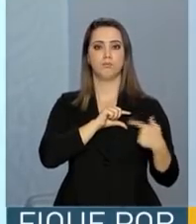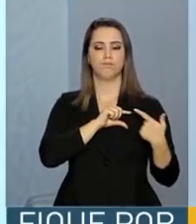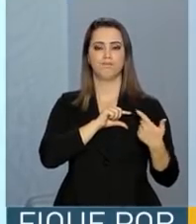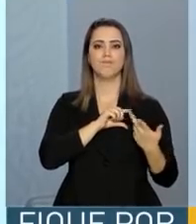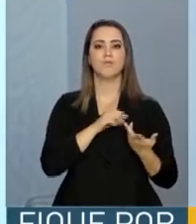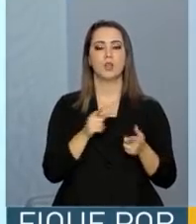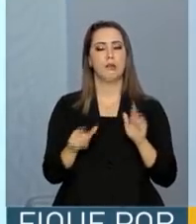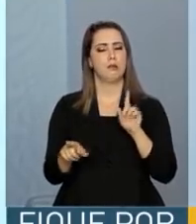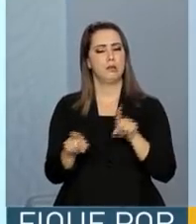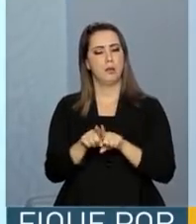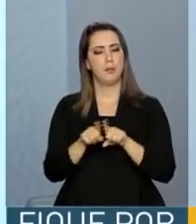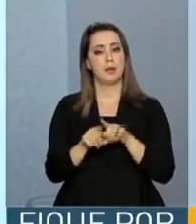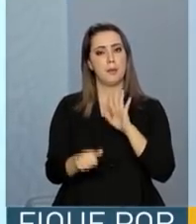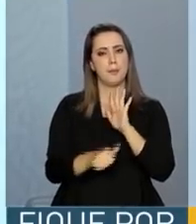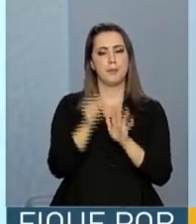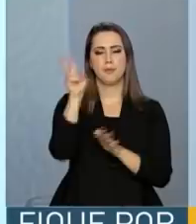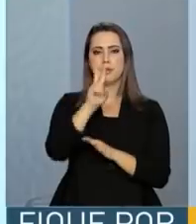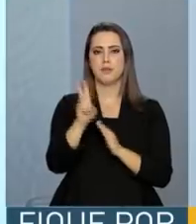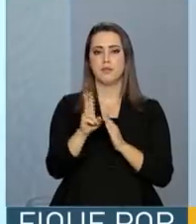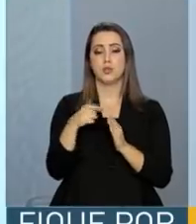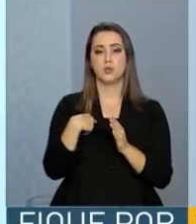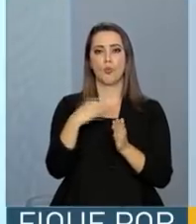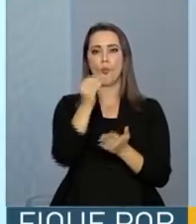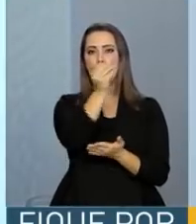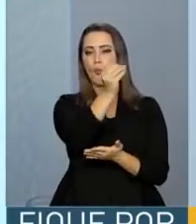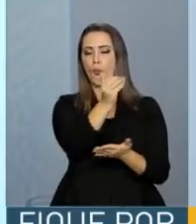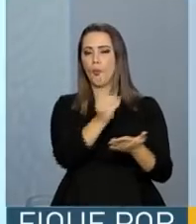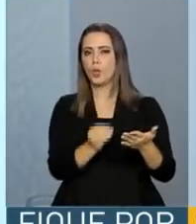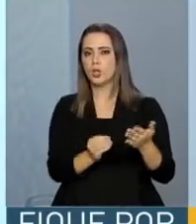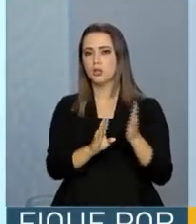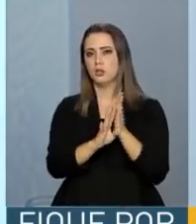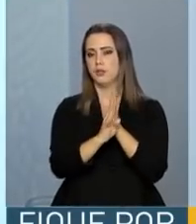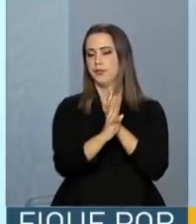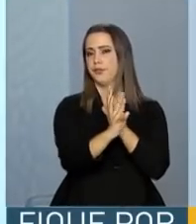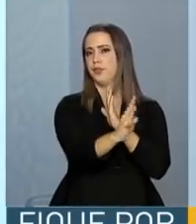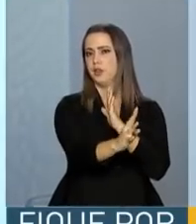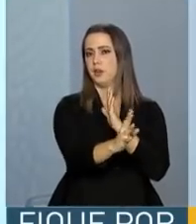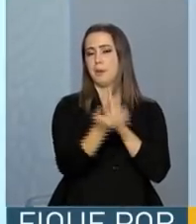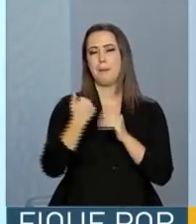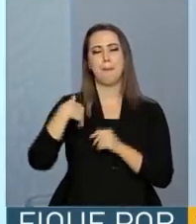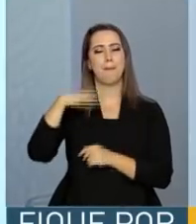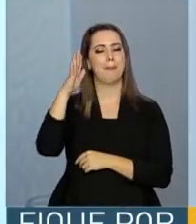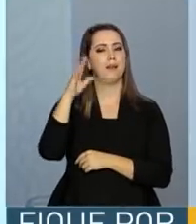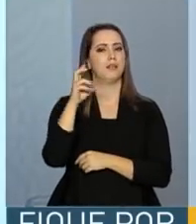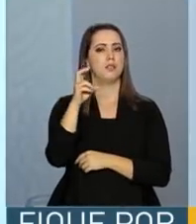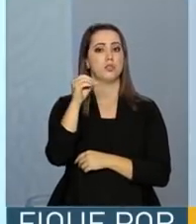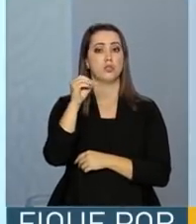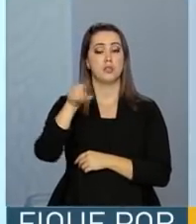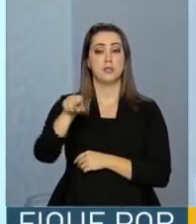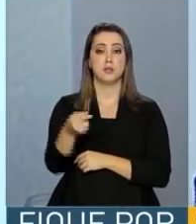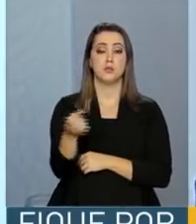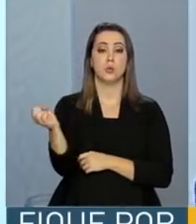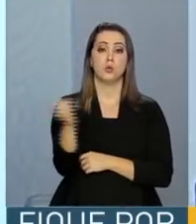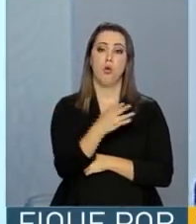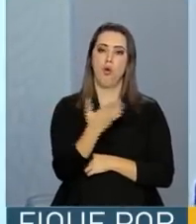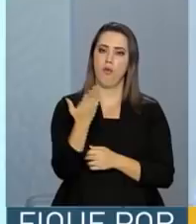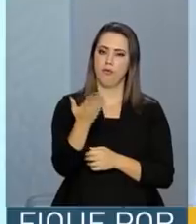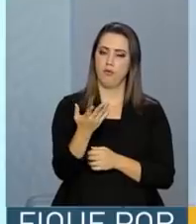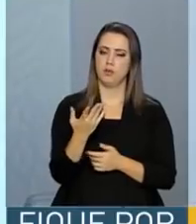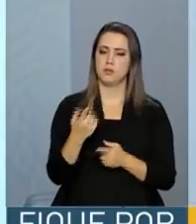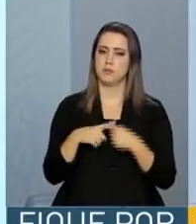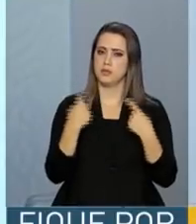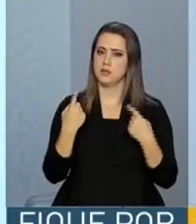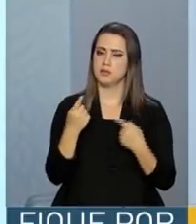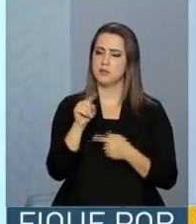a fila do bolsa família mais de 500 mil novos foram admitidos mas também não está isto significar